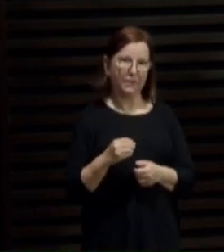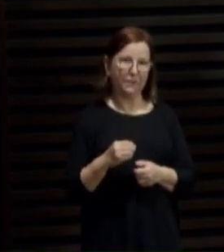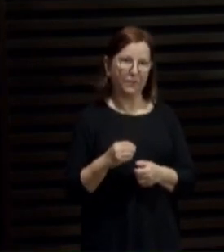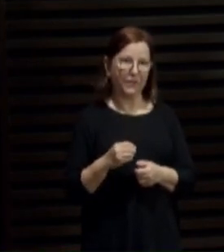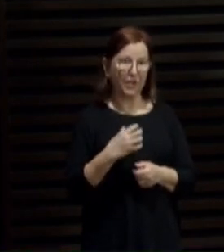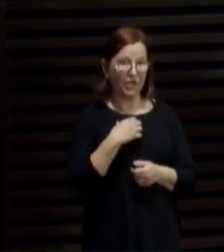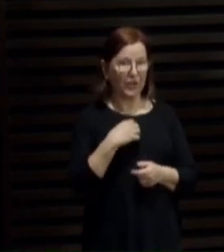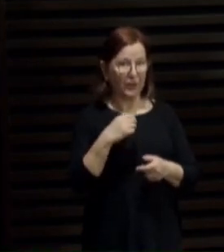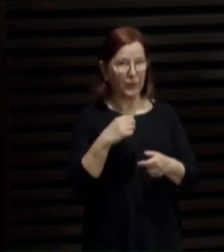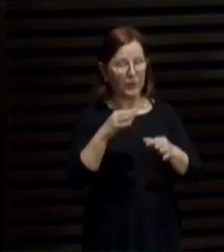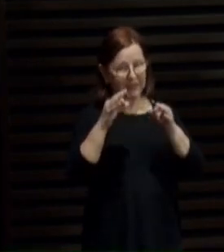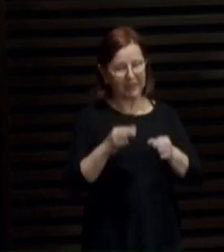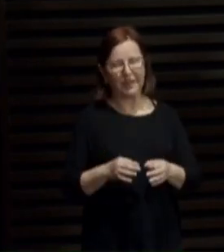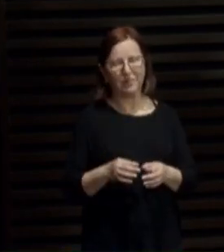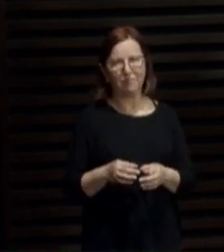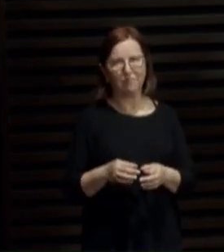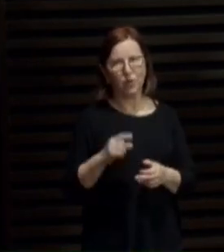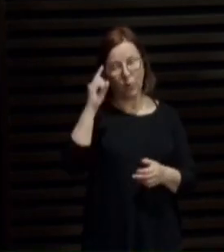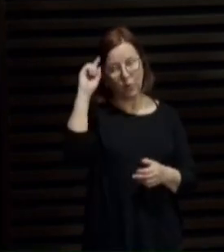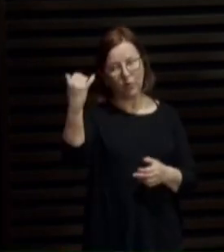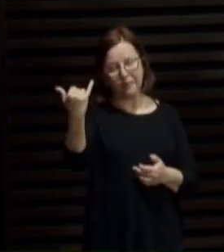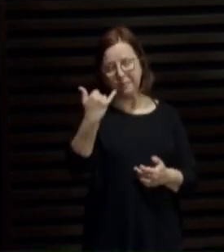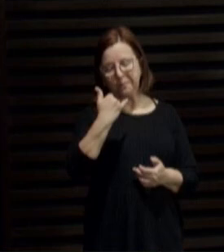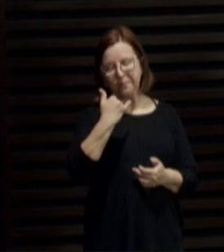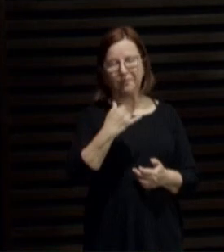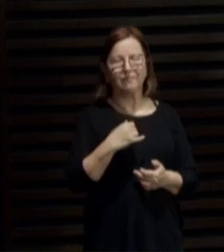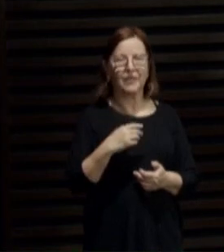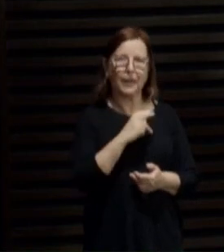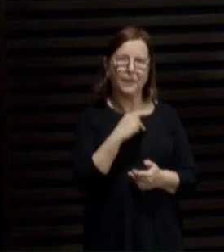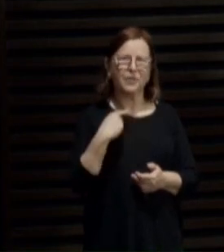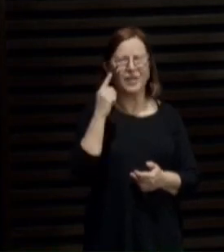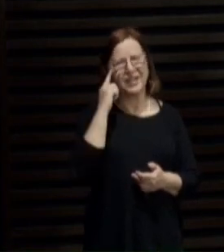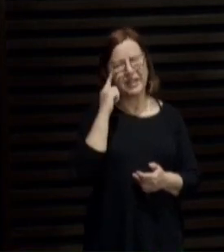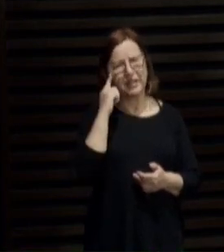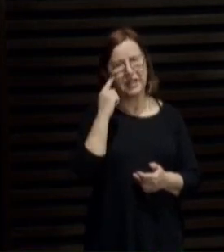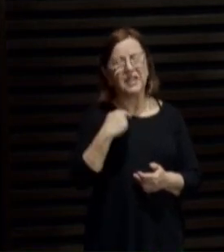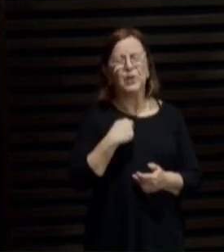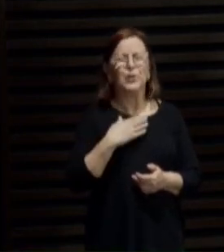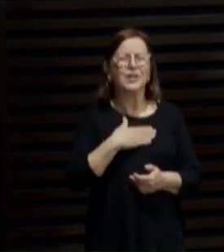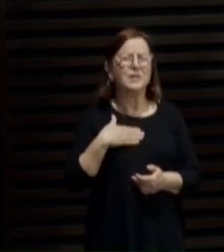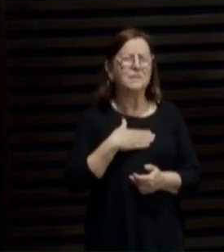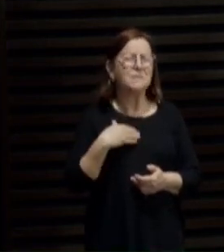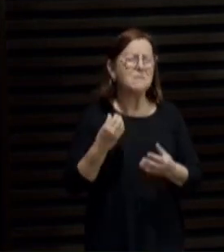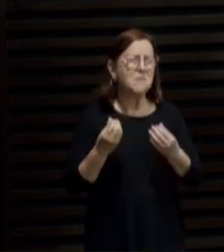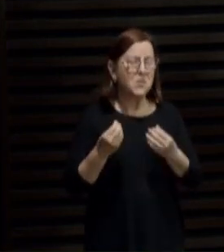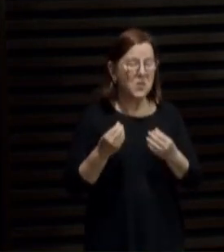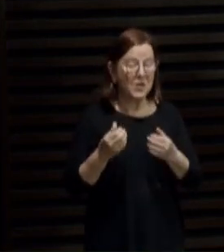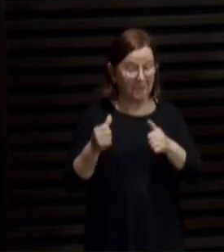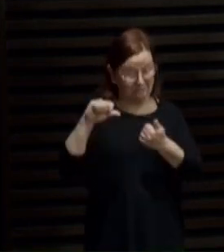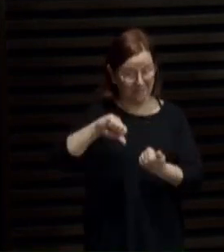E um dia ele chegou para mim e disse: pastor Glênio, eu gostaria muito de ser